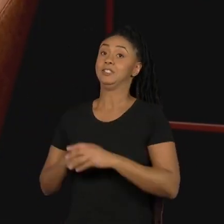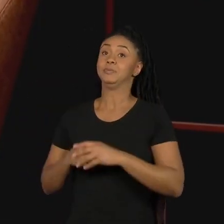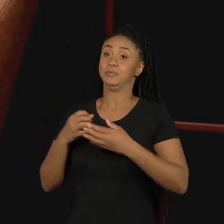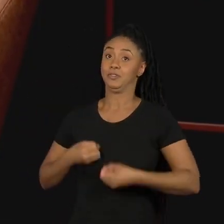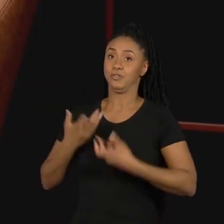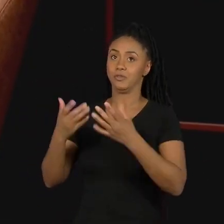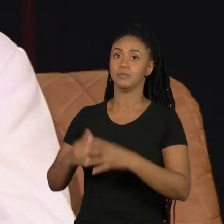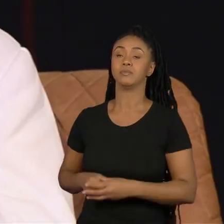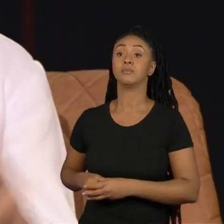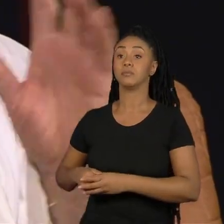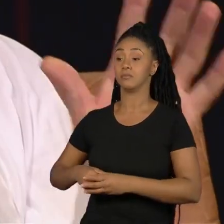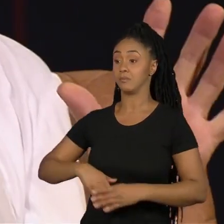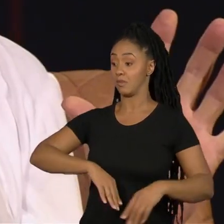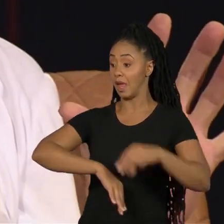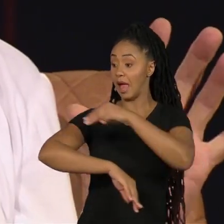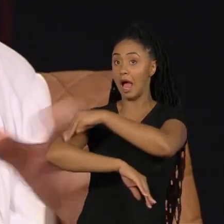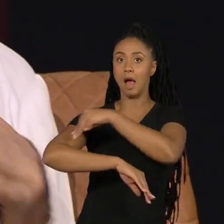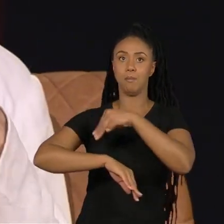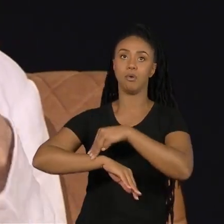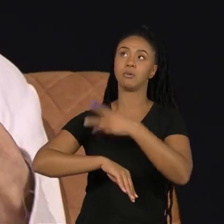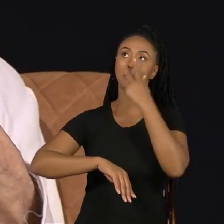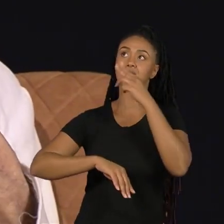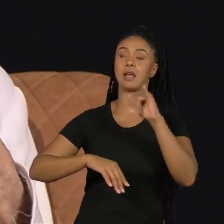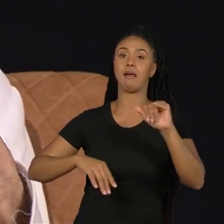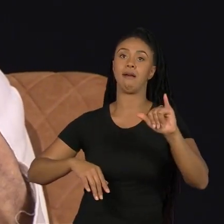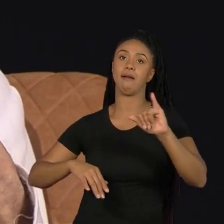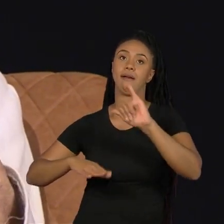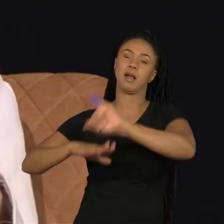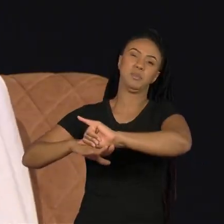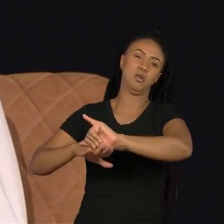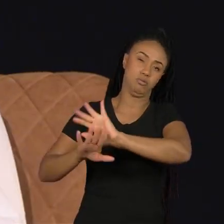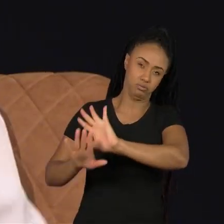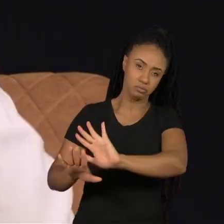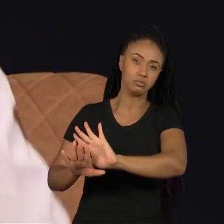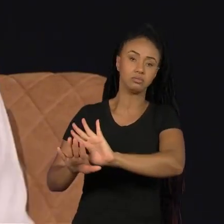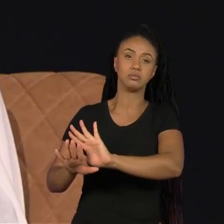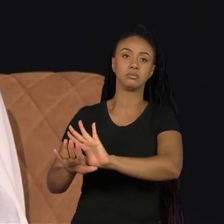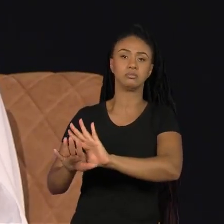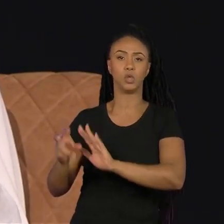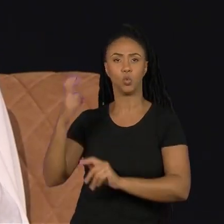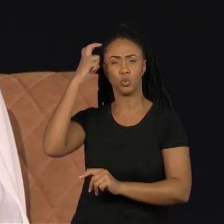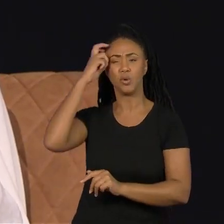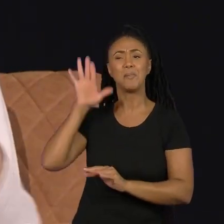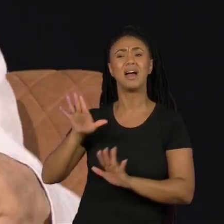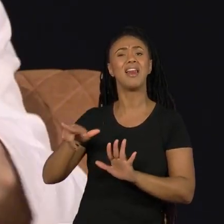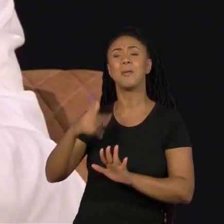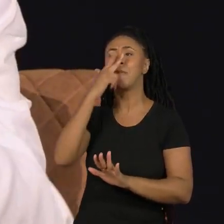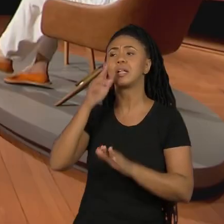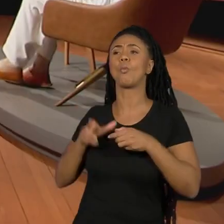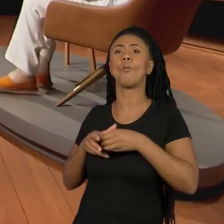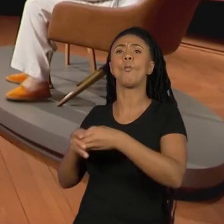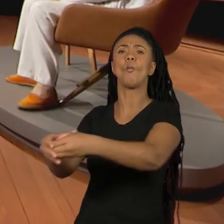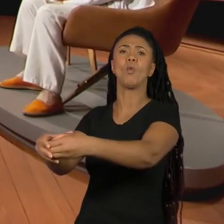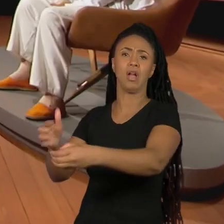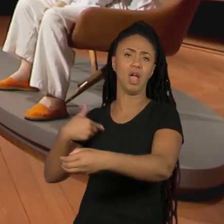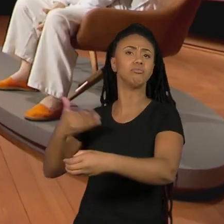Muito embora a Moca seja um centro de diverso, pouca gente sabe, eu era um solitário lá.